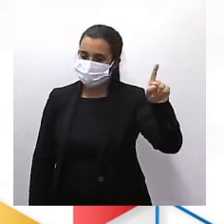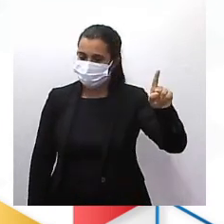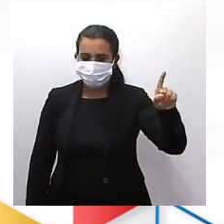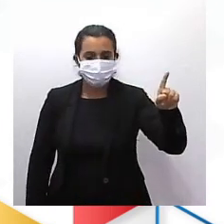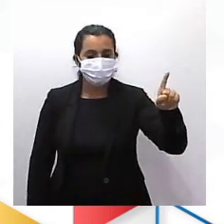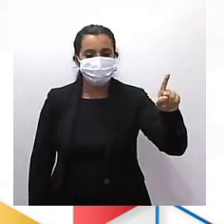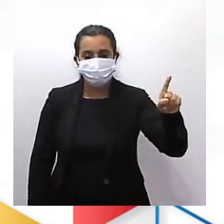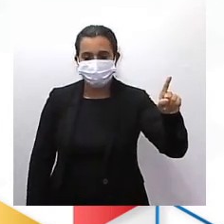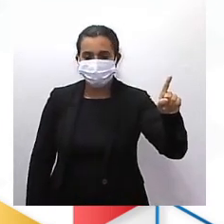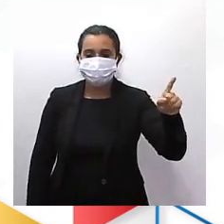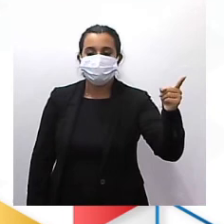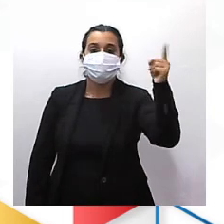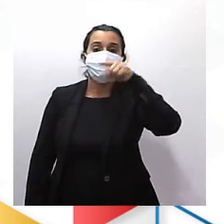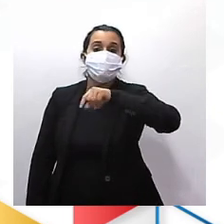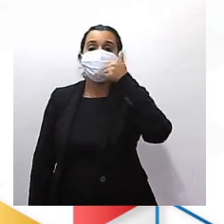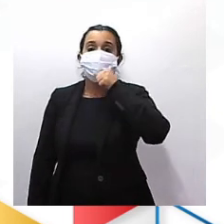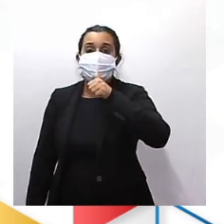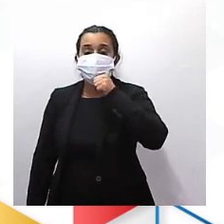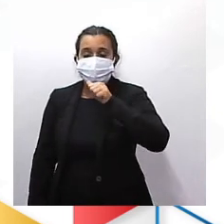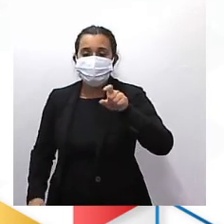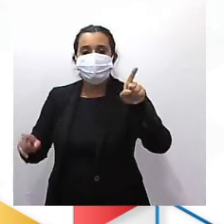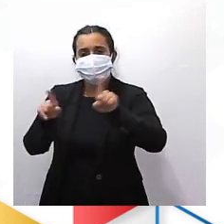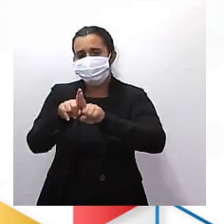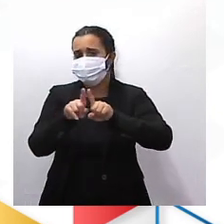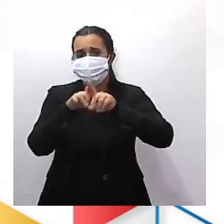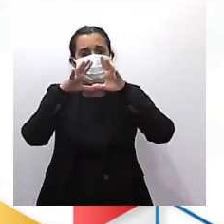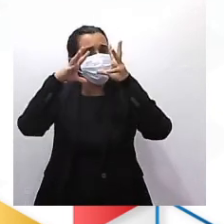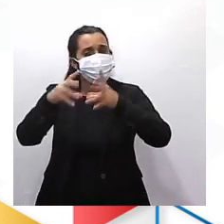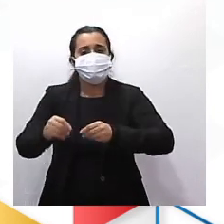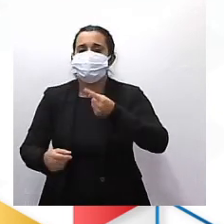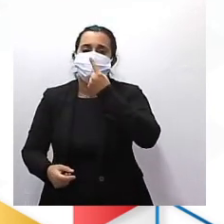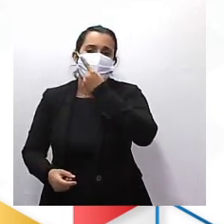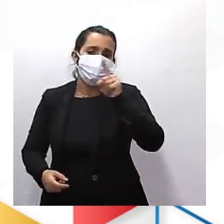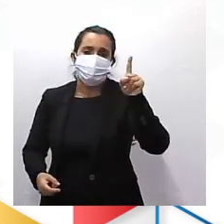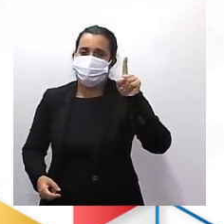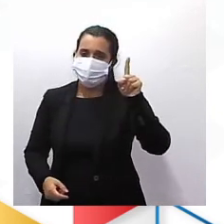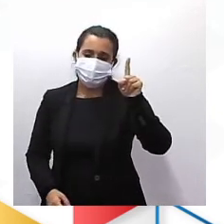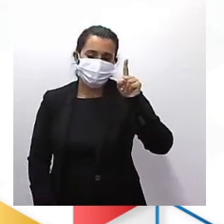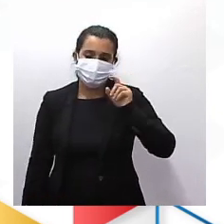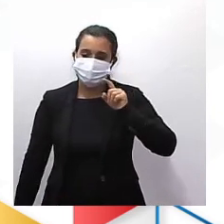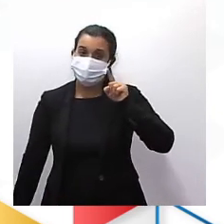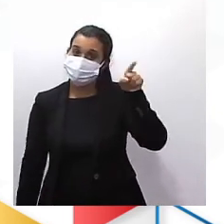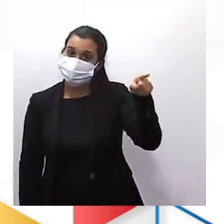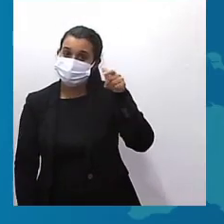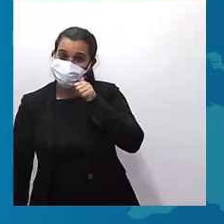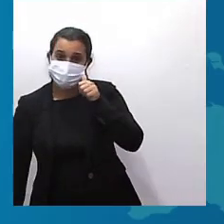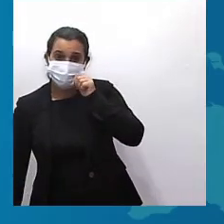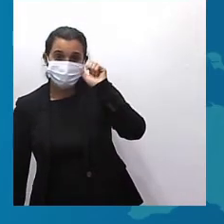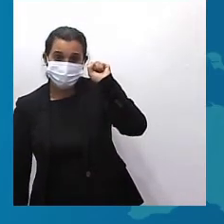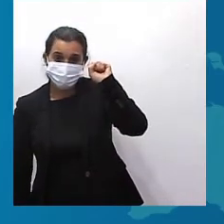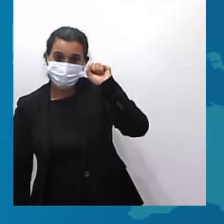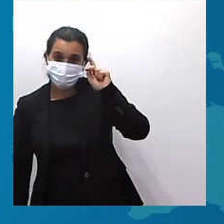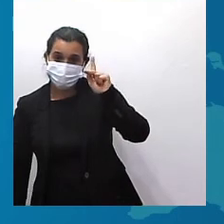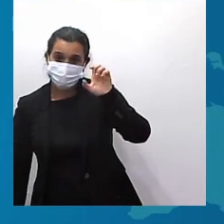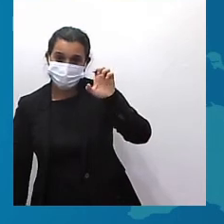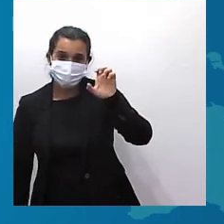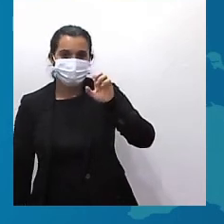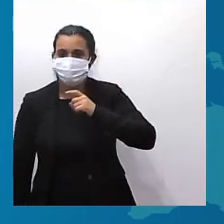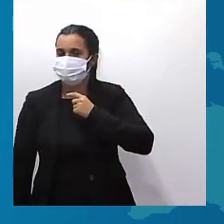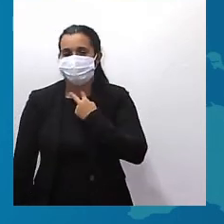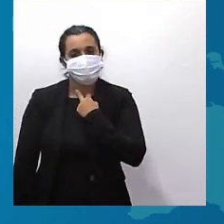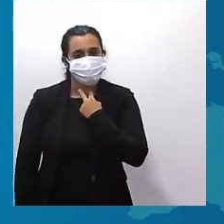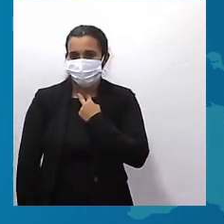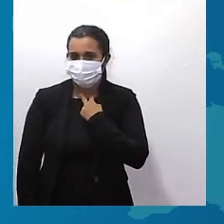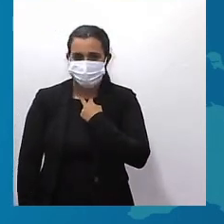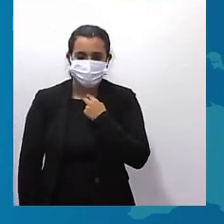negativas. E Mulher Maravilha, Wonder Woman, também No, she can't. First, second and third question.